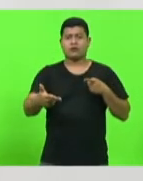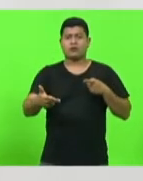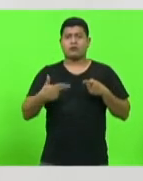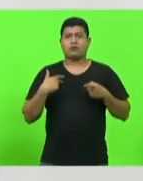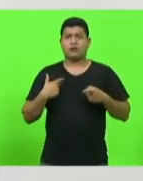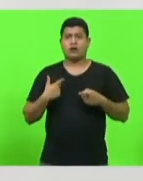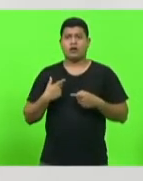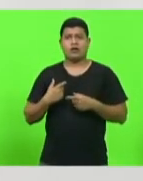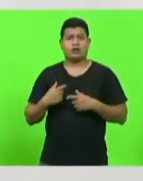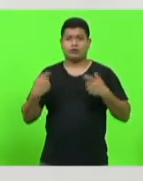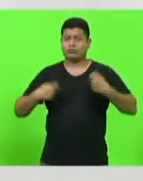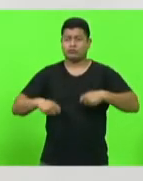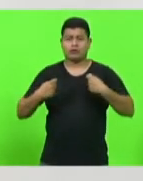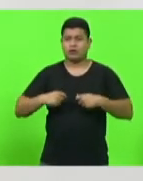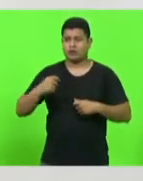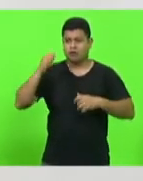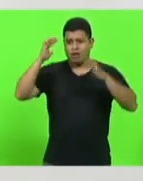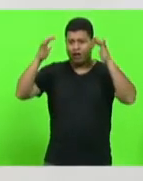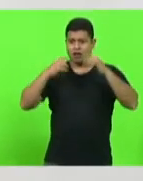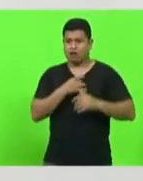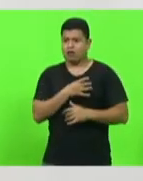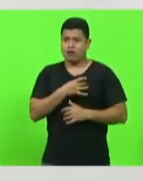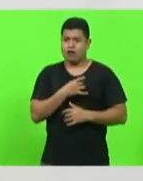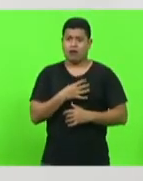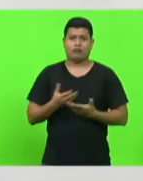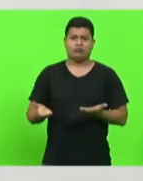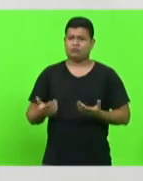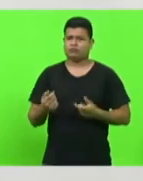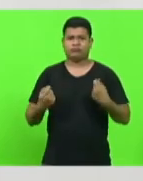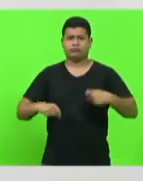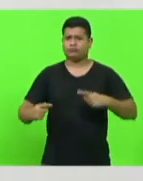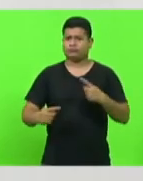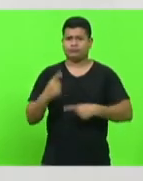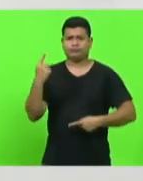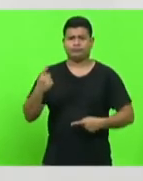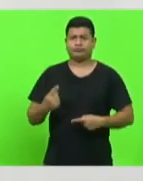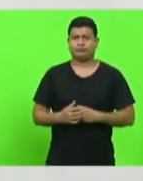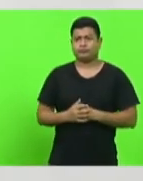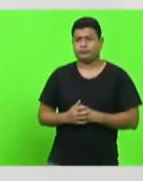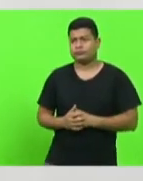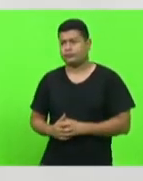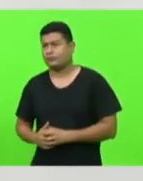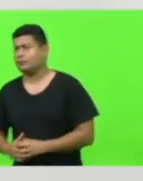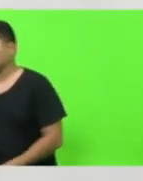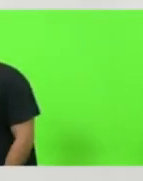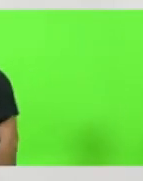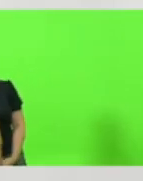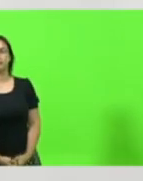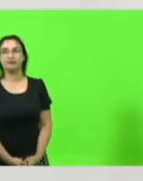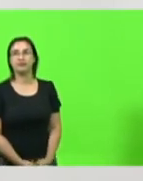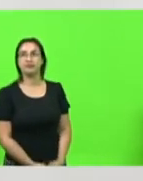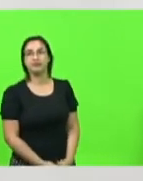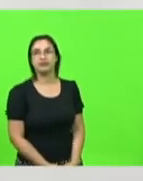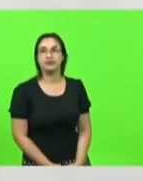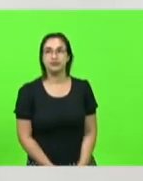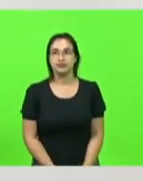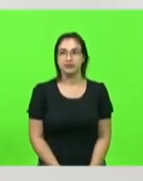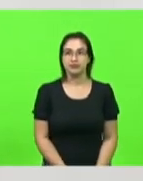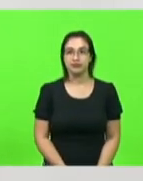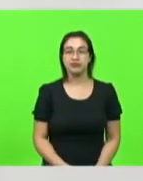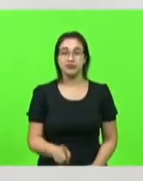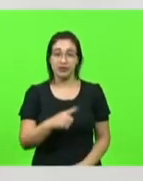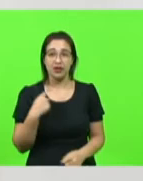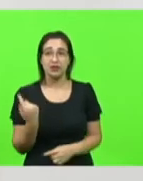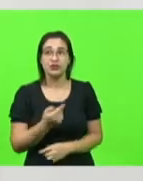que temer, a campanha foi um sucesso. Trata-se de controle social. São pontos que nos assustam. Pega